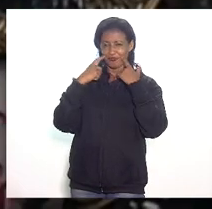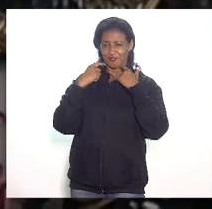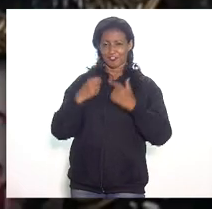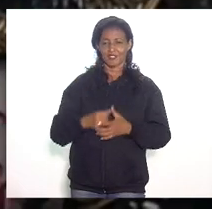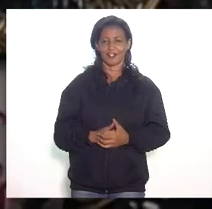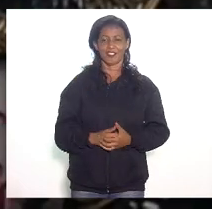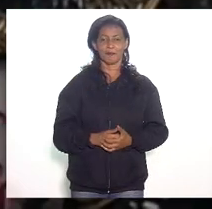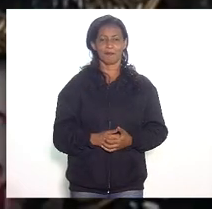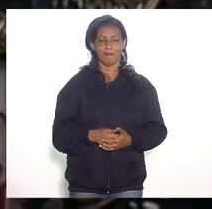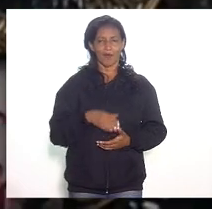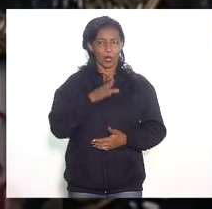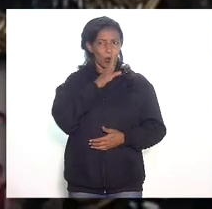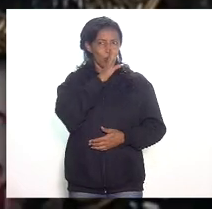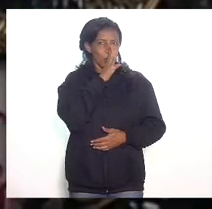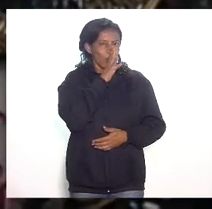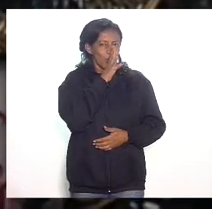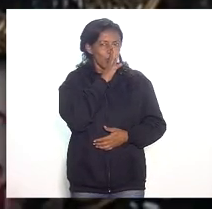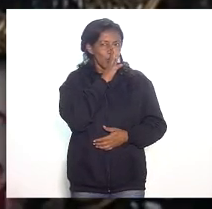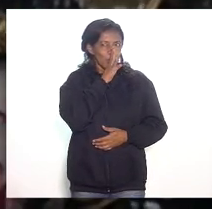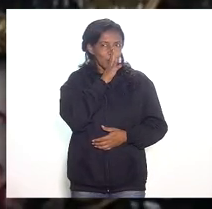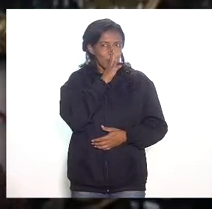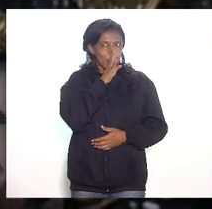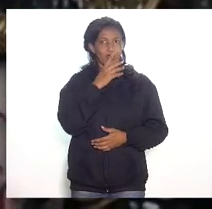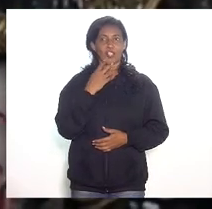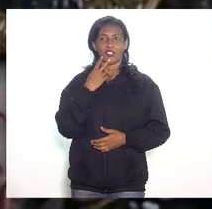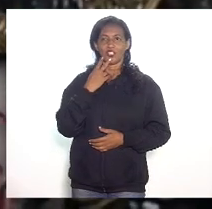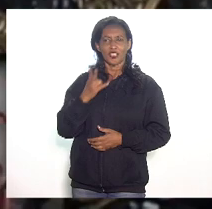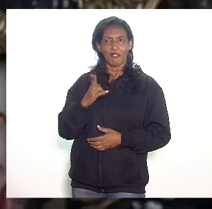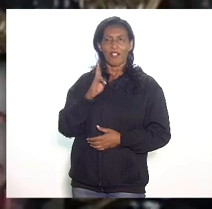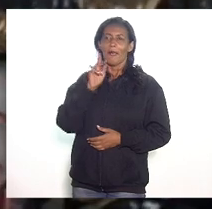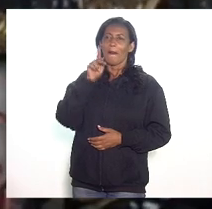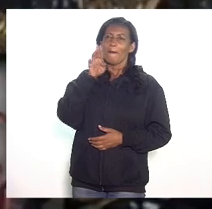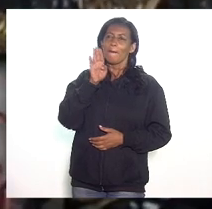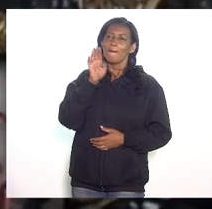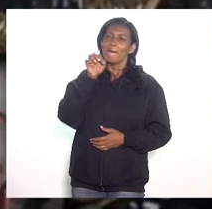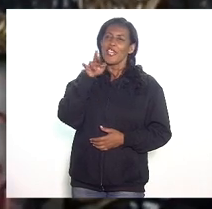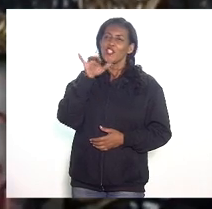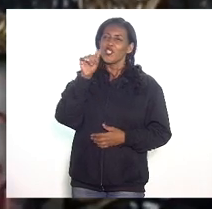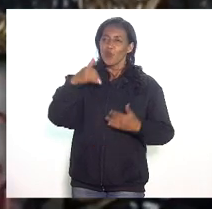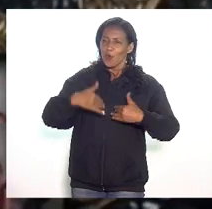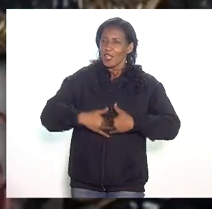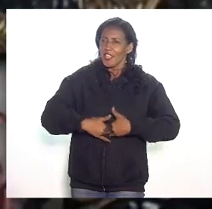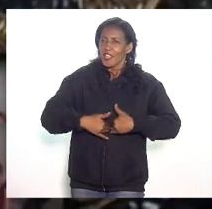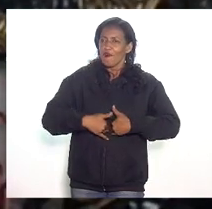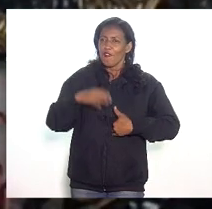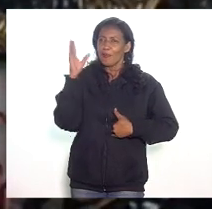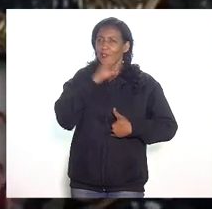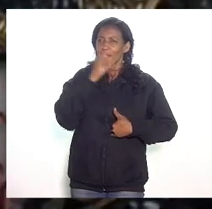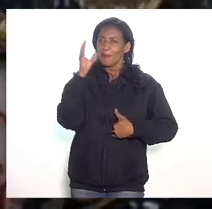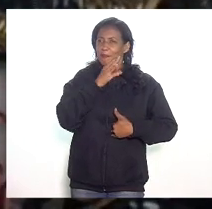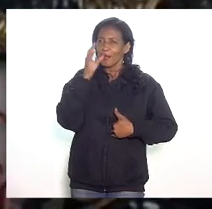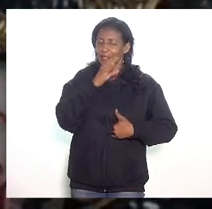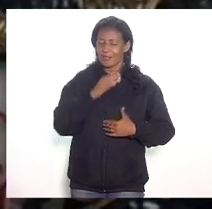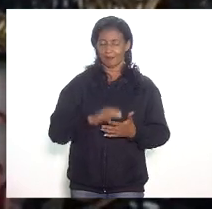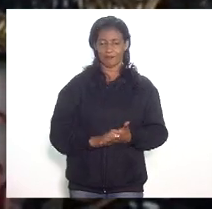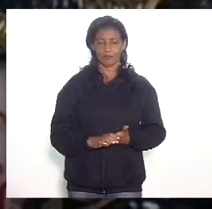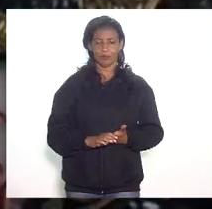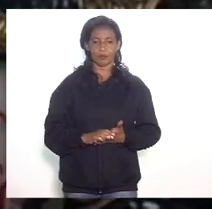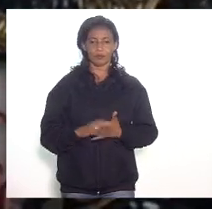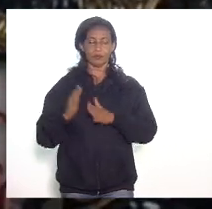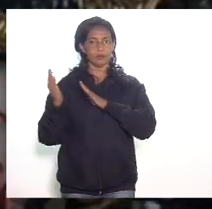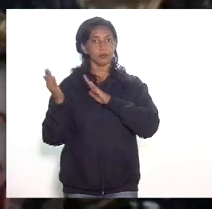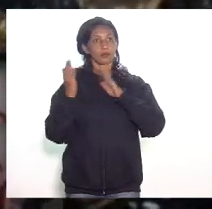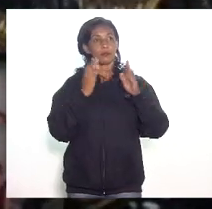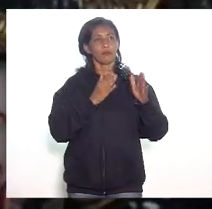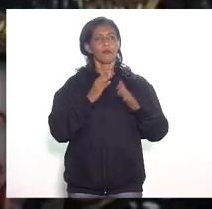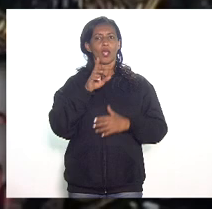ali quietinha, mas já dizia, Betinho, quem tem fome tem pressa. Dizia para o deputado Rodrigo Amorim que ele é um